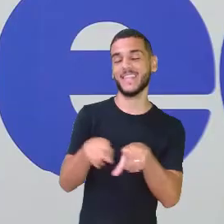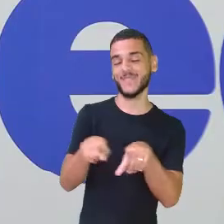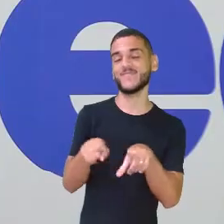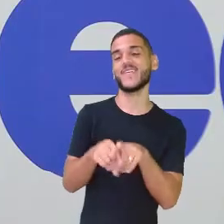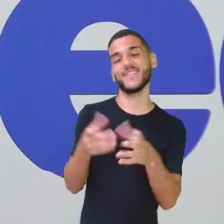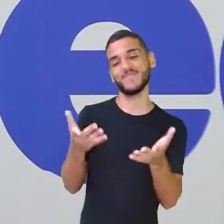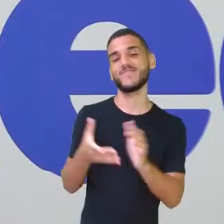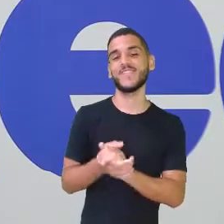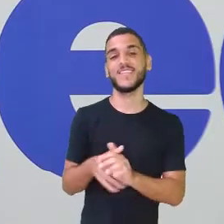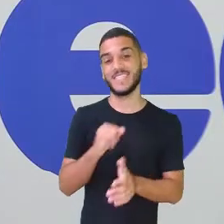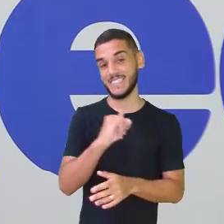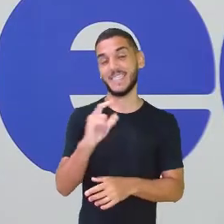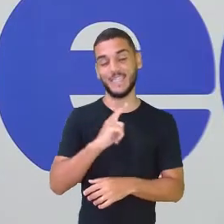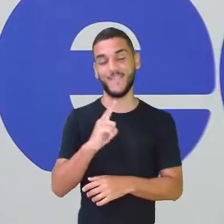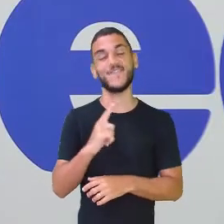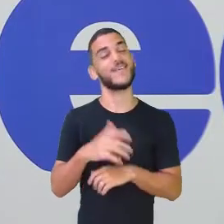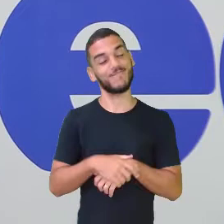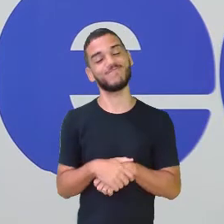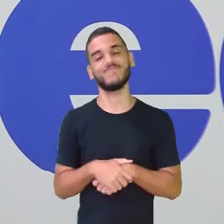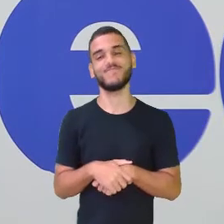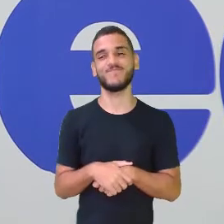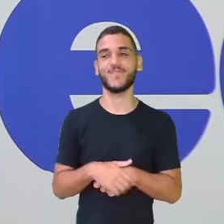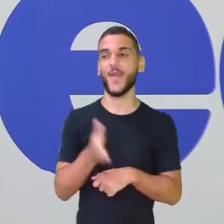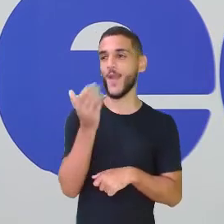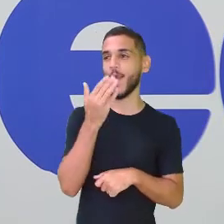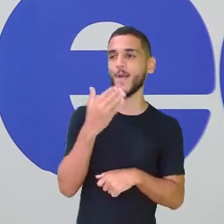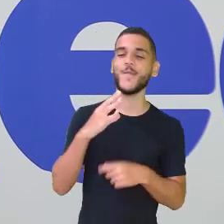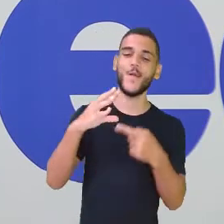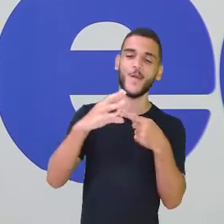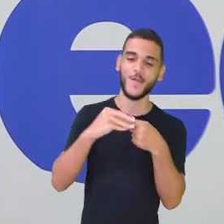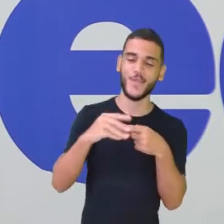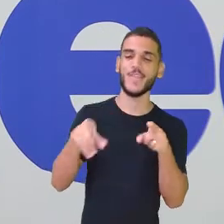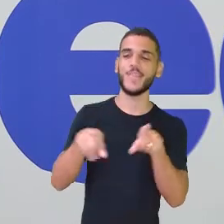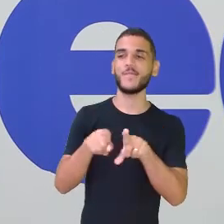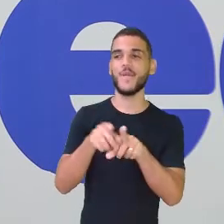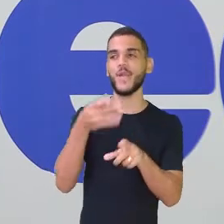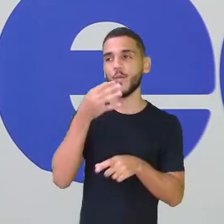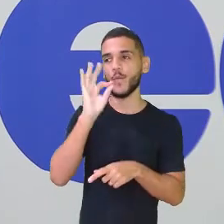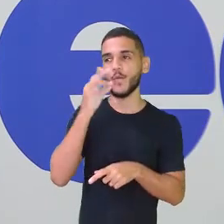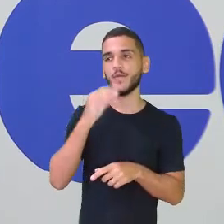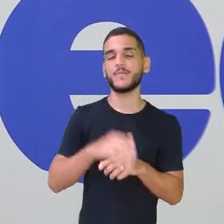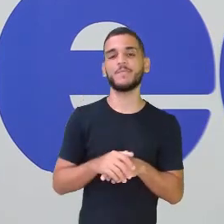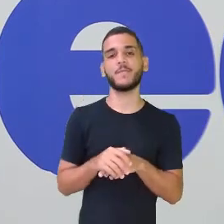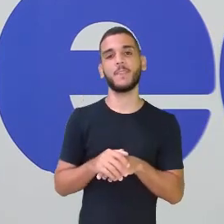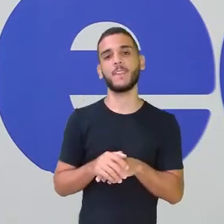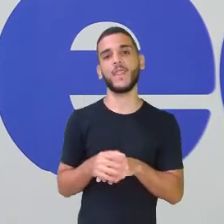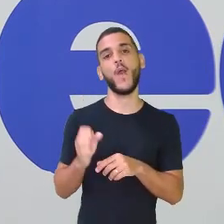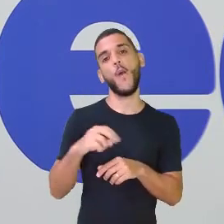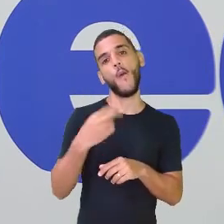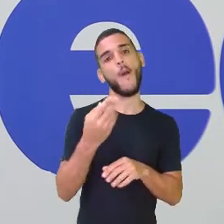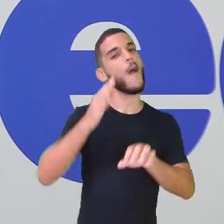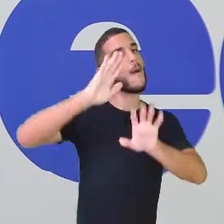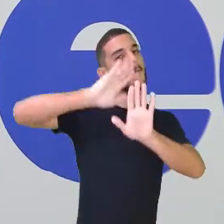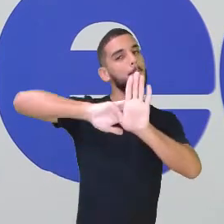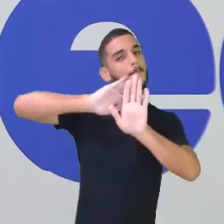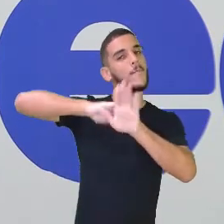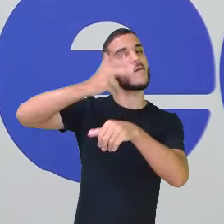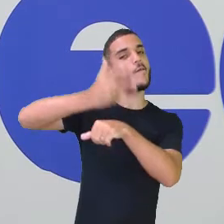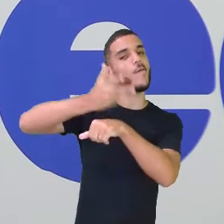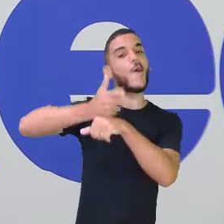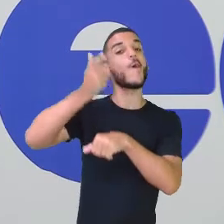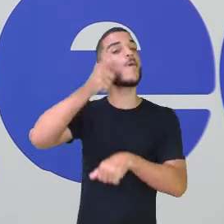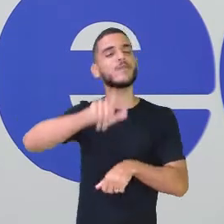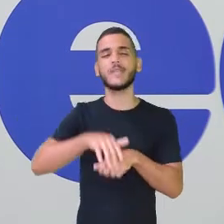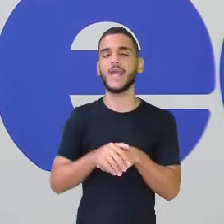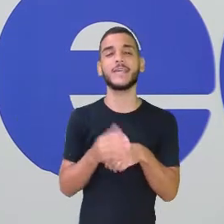da professora Sinara, comendo uma coxinha e tomando um café. Será que a produção consegue isso para mim? A gente pode